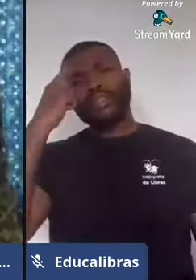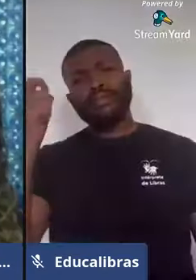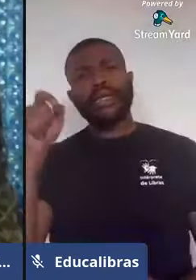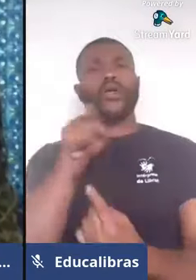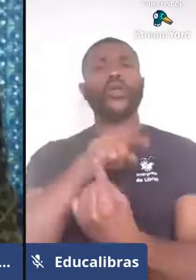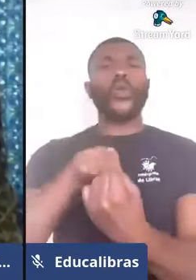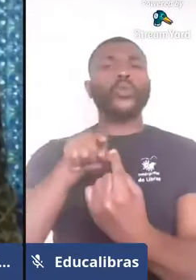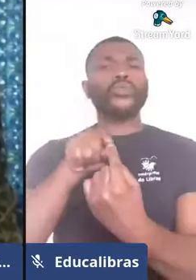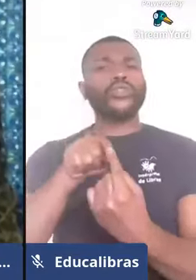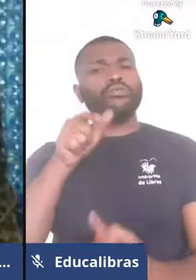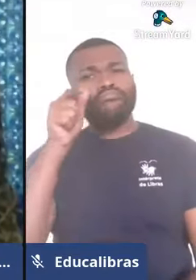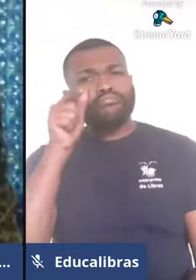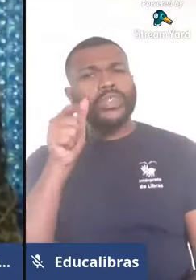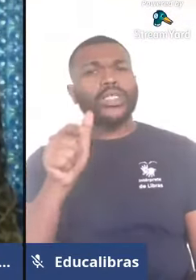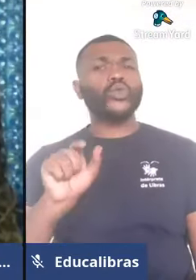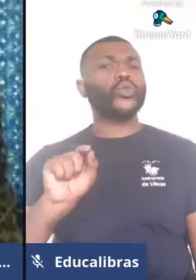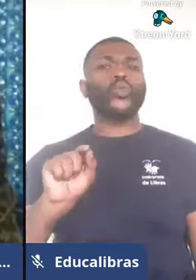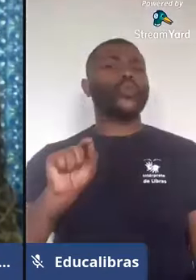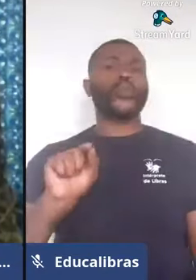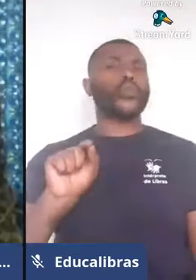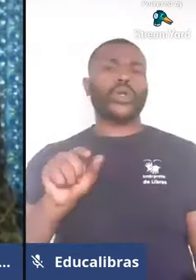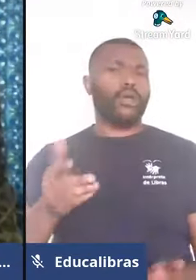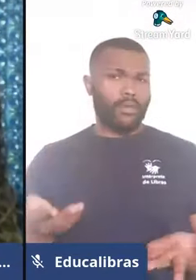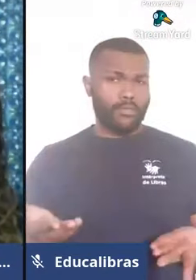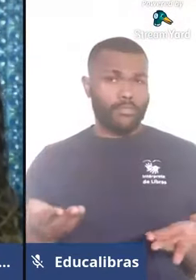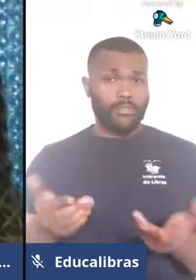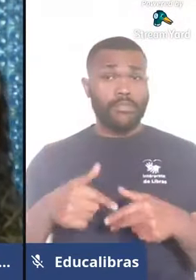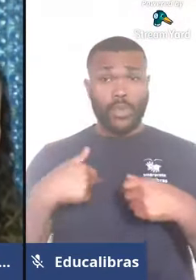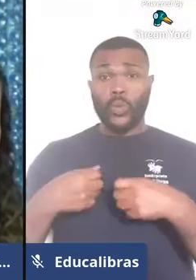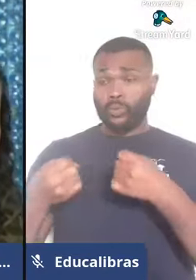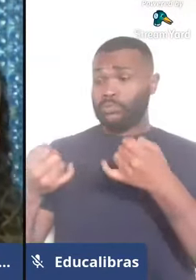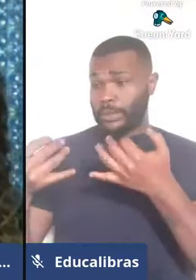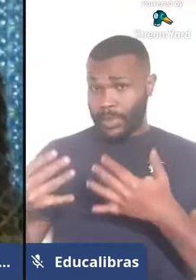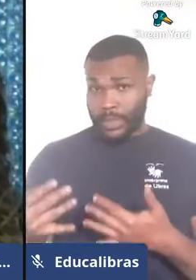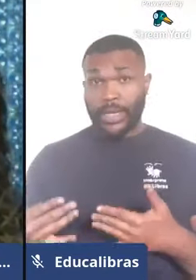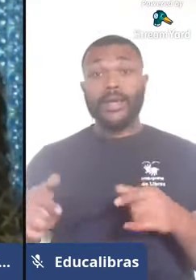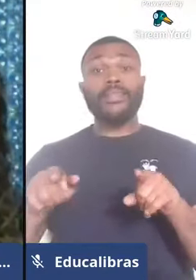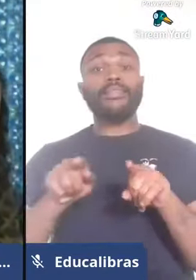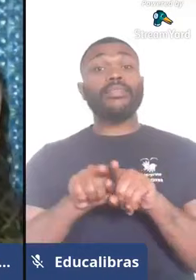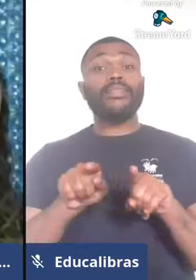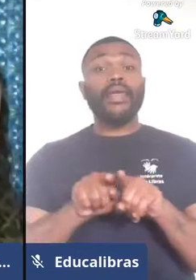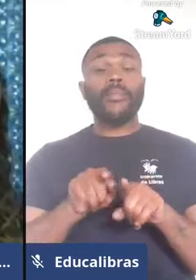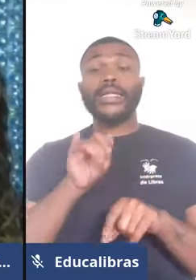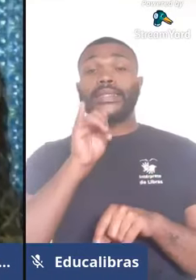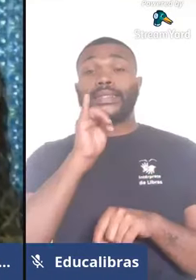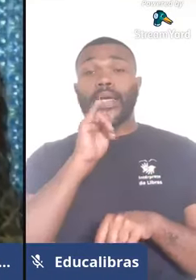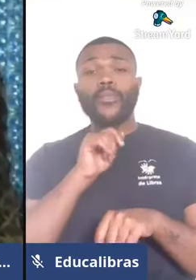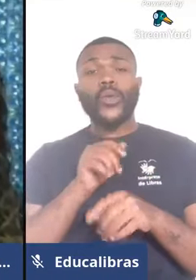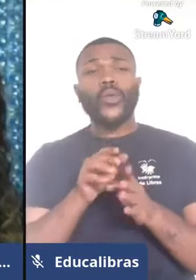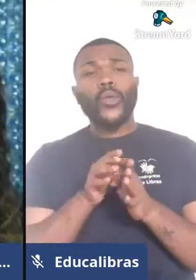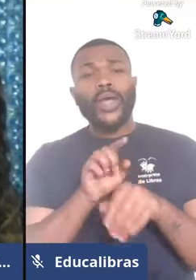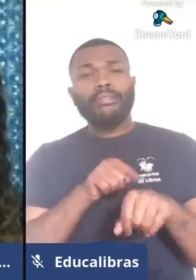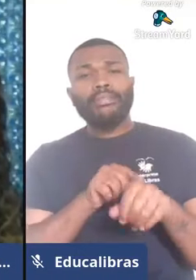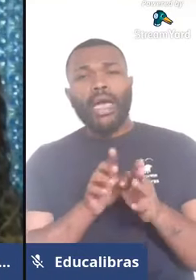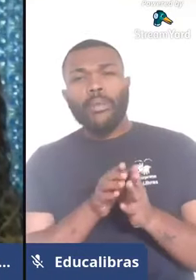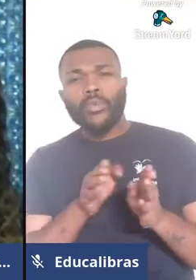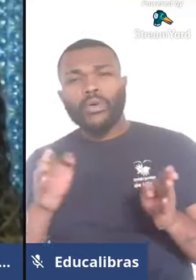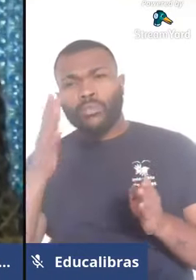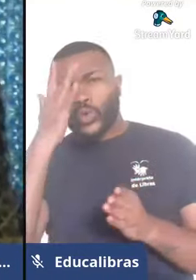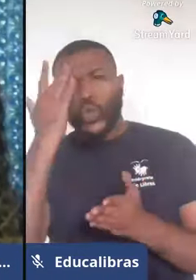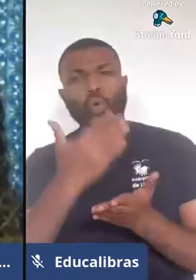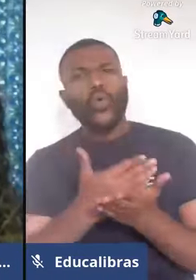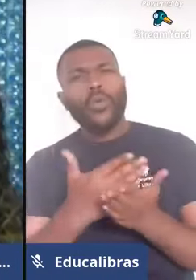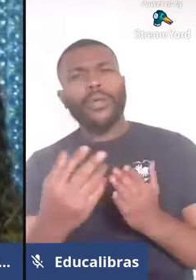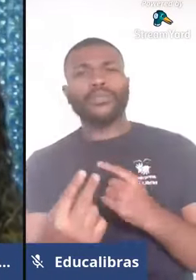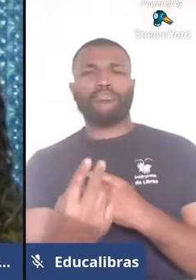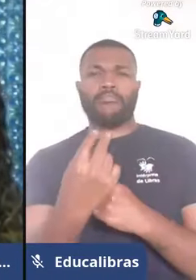né, o objetivo de estudo, inclusive para dar um tempo para as pessoas irem entrando, né? As pessoas